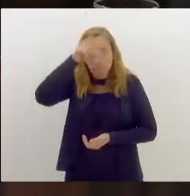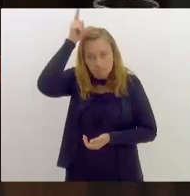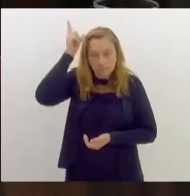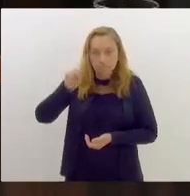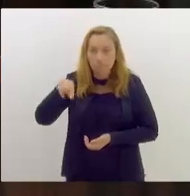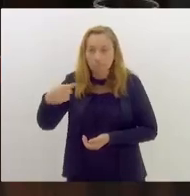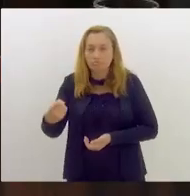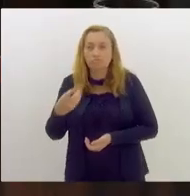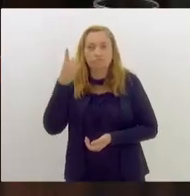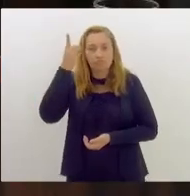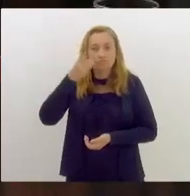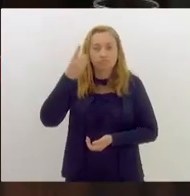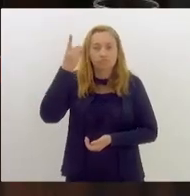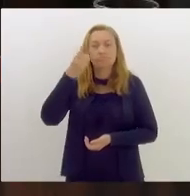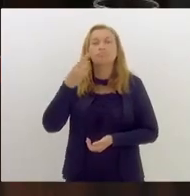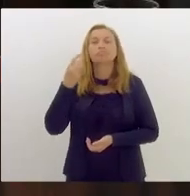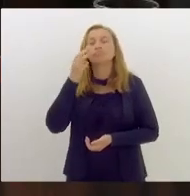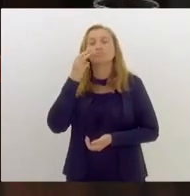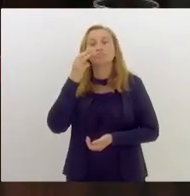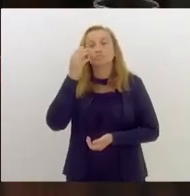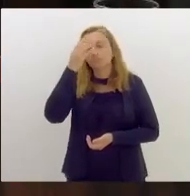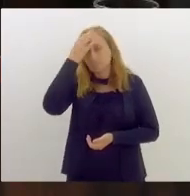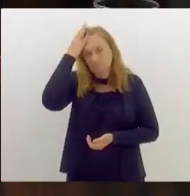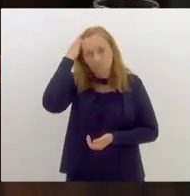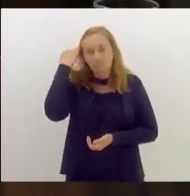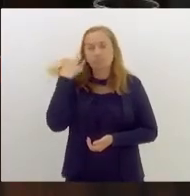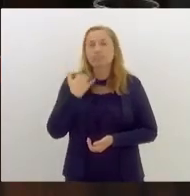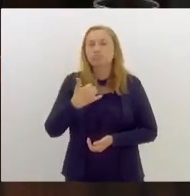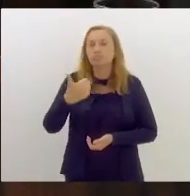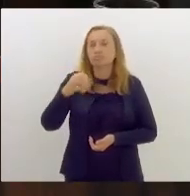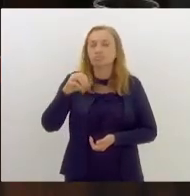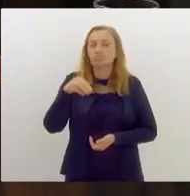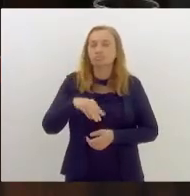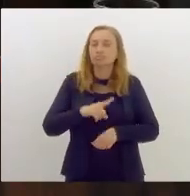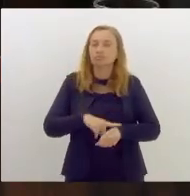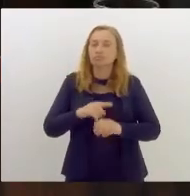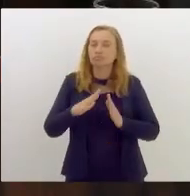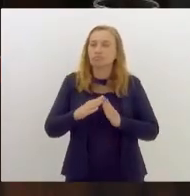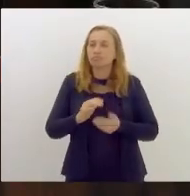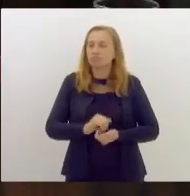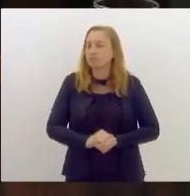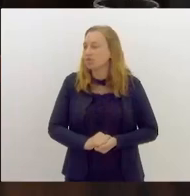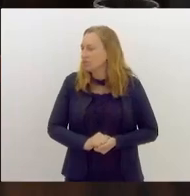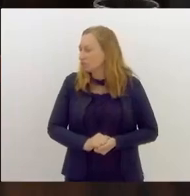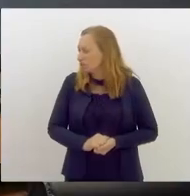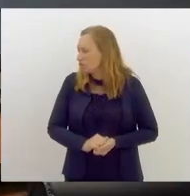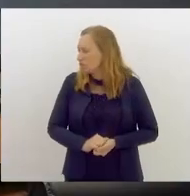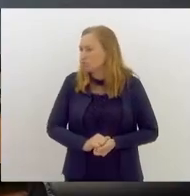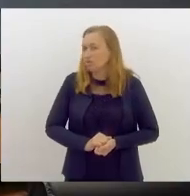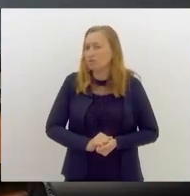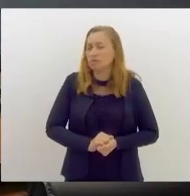próximo a Dom inscrito e o nome Deputado Valdete Carneiro vossa excelência dispõe de 10 minutos